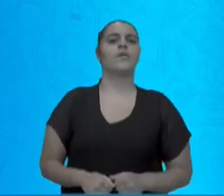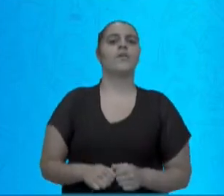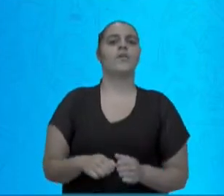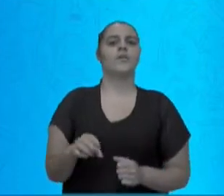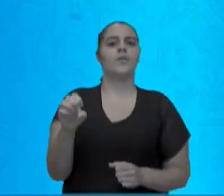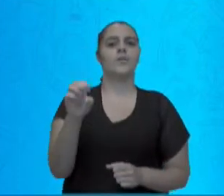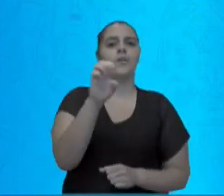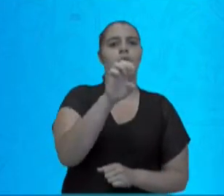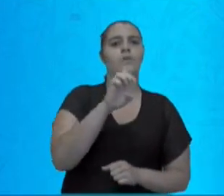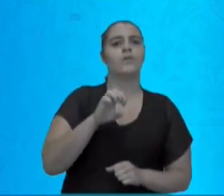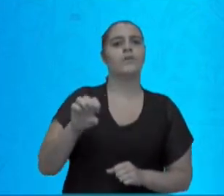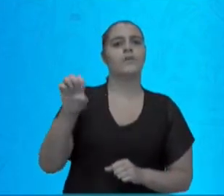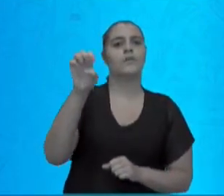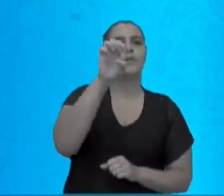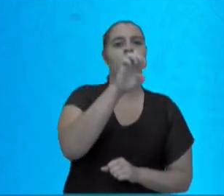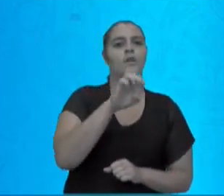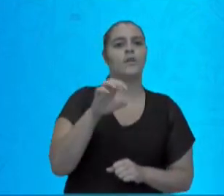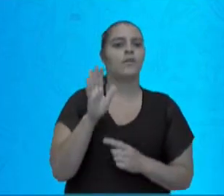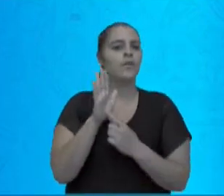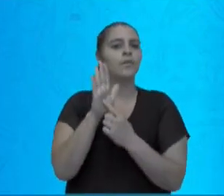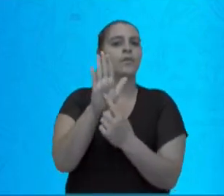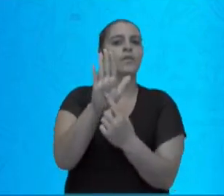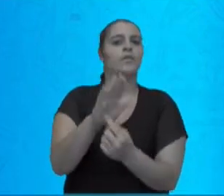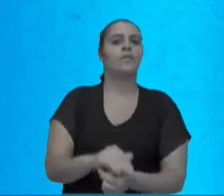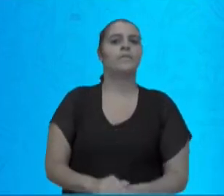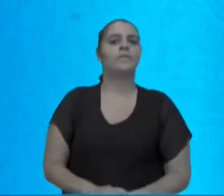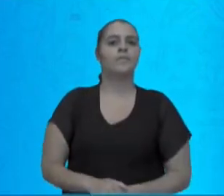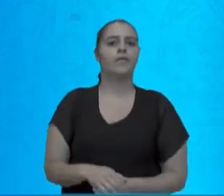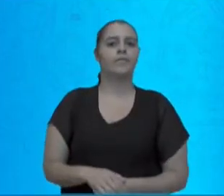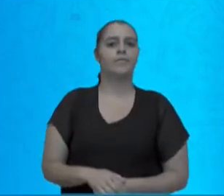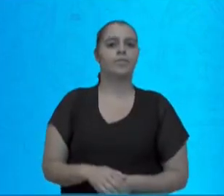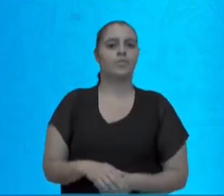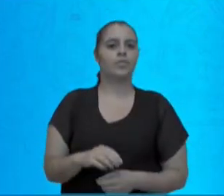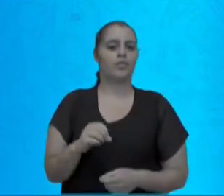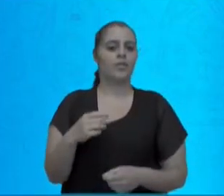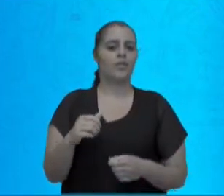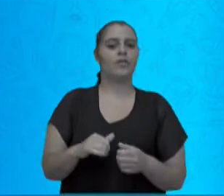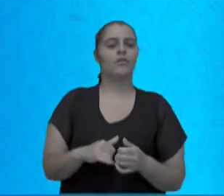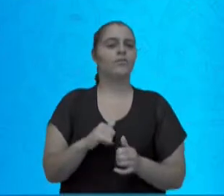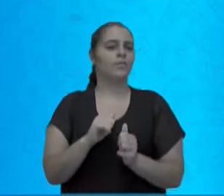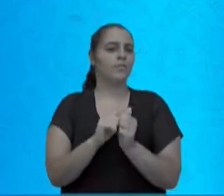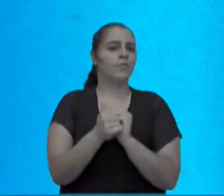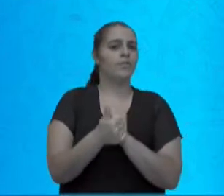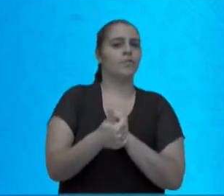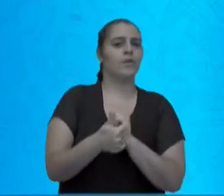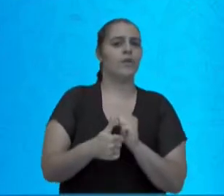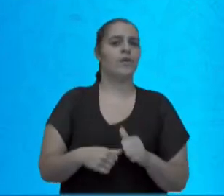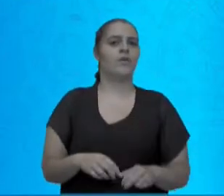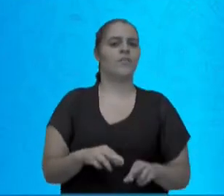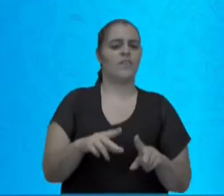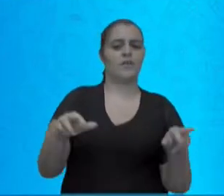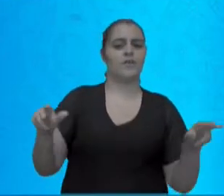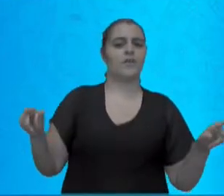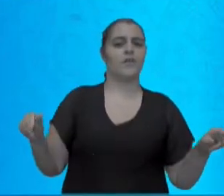Estado nos representa através dos seus atletas. Ok?